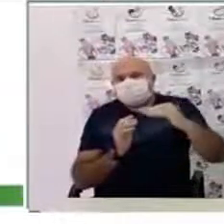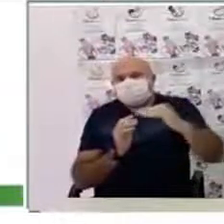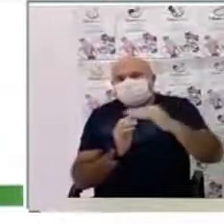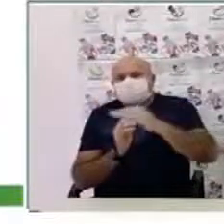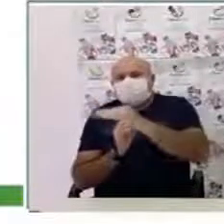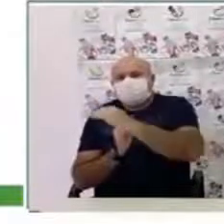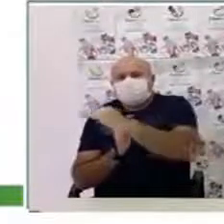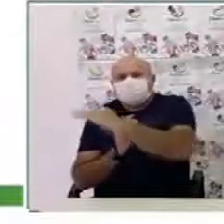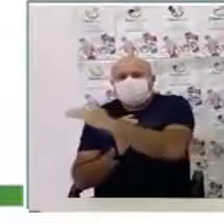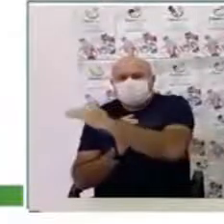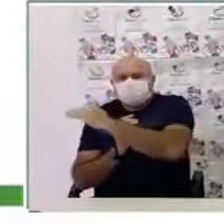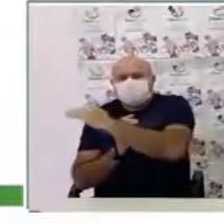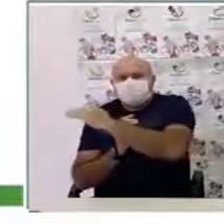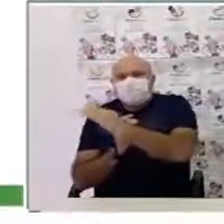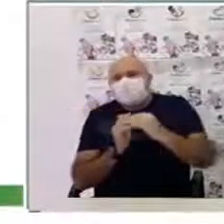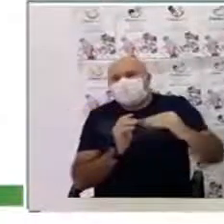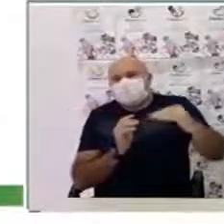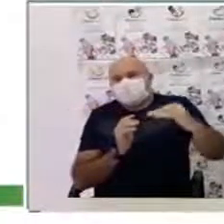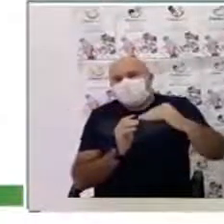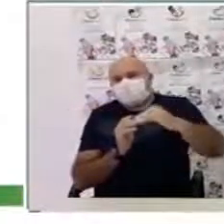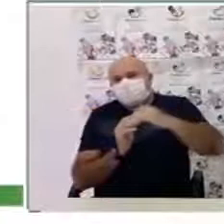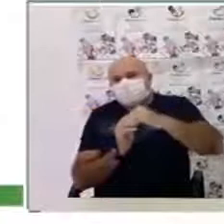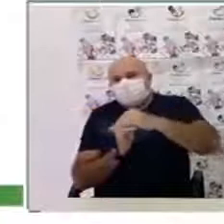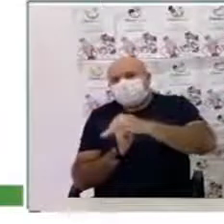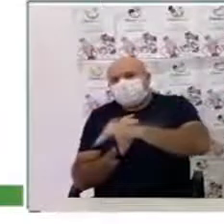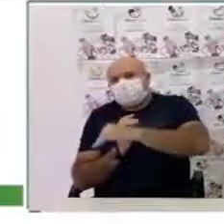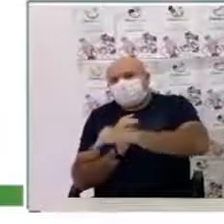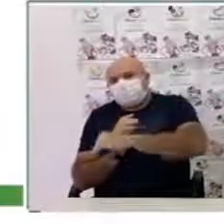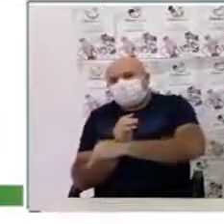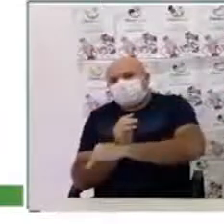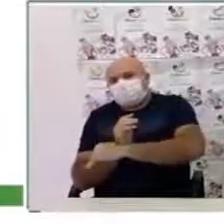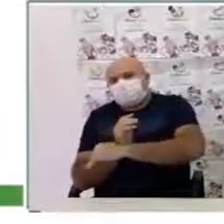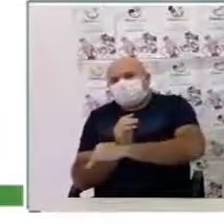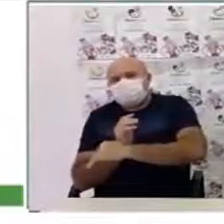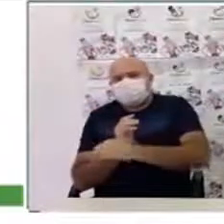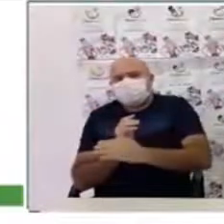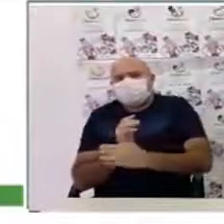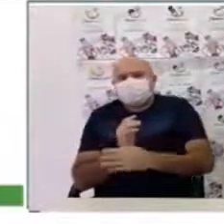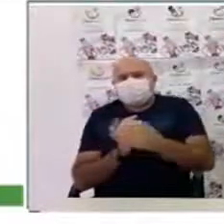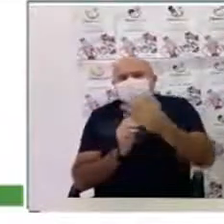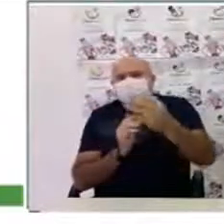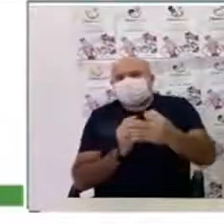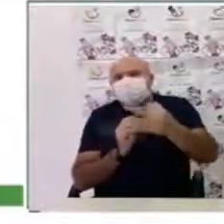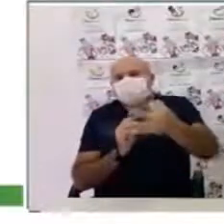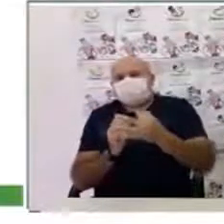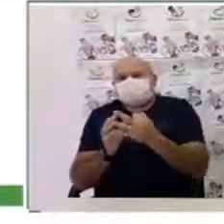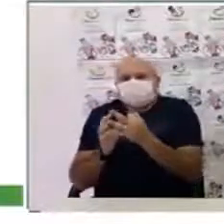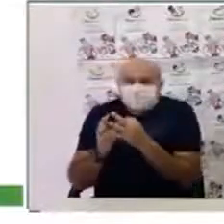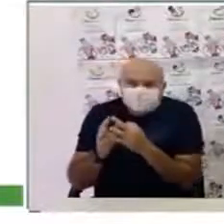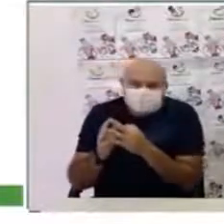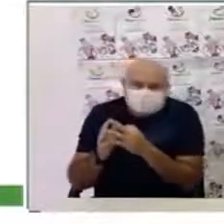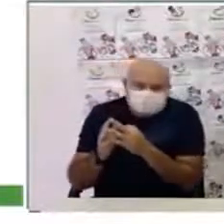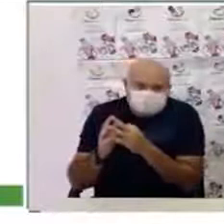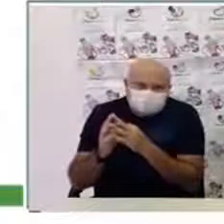feixe passa perpendicular. A outra parte sofre um desvio para a placa negativa. Então, o que é que você vê? Que nós temos 3 tipos